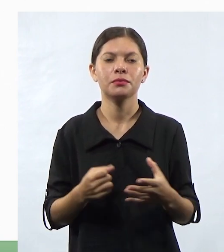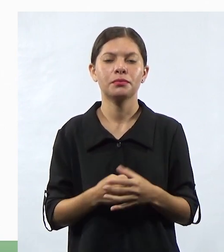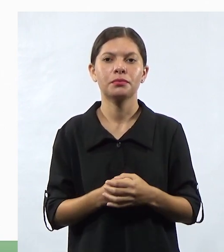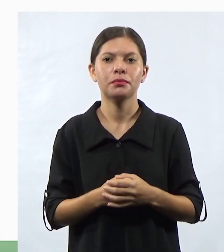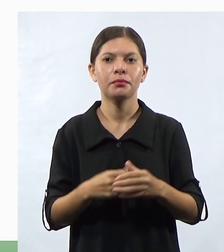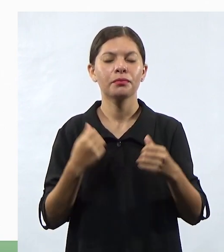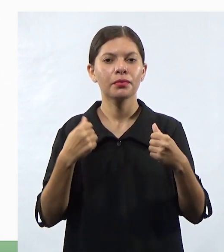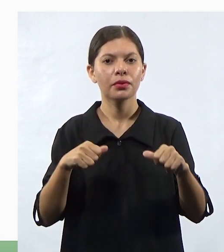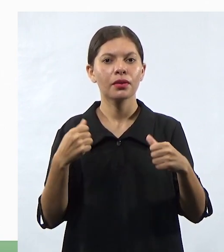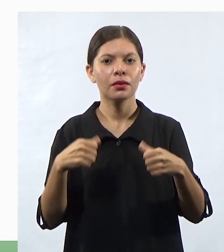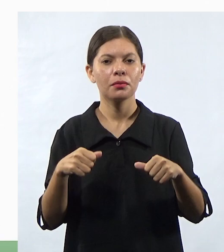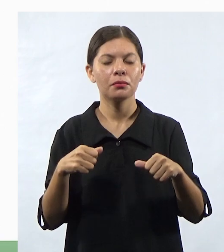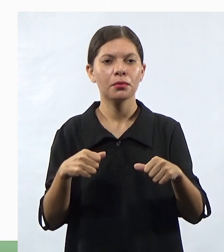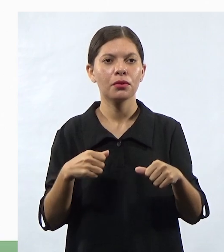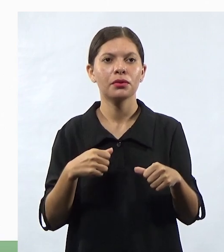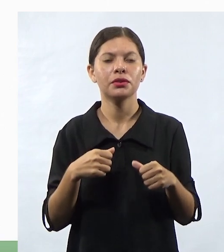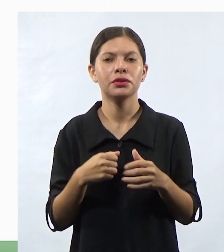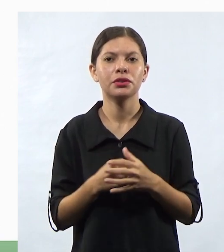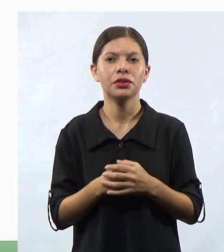Ele pode ter,